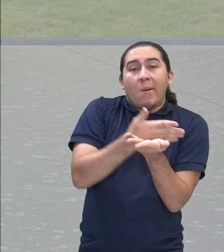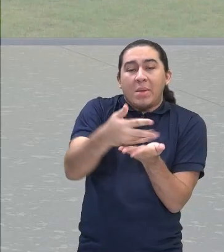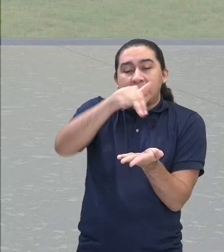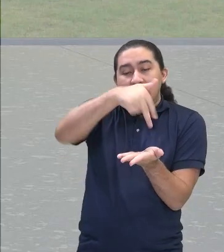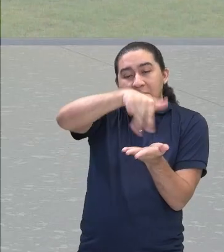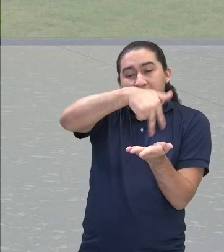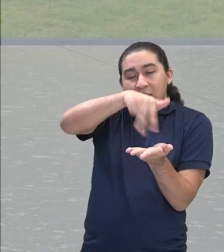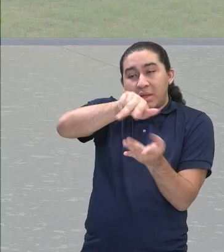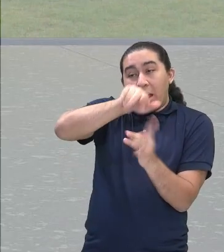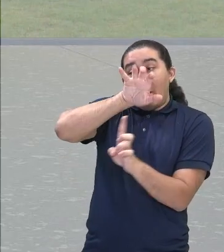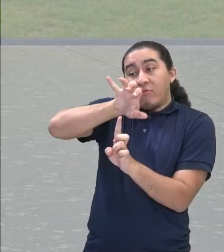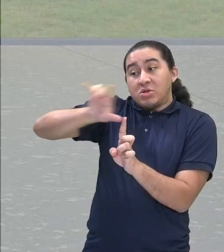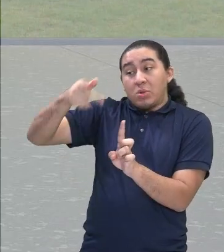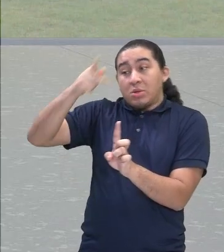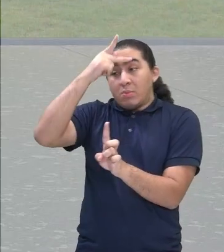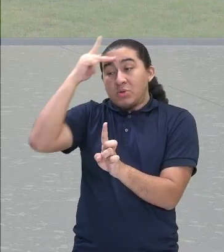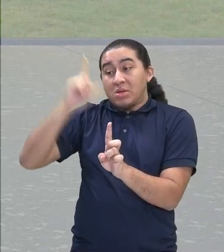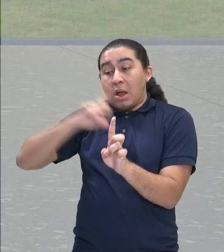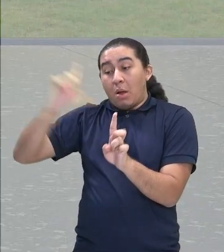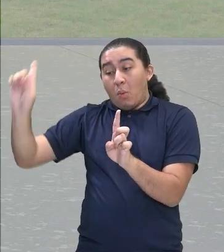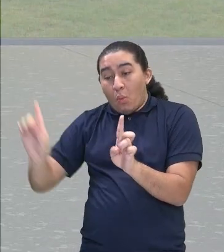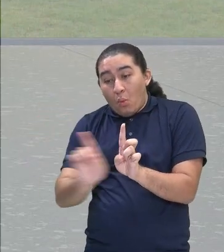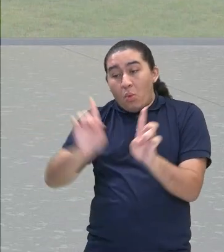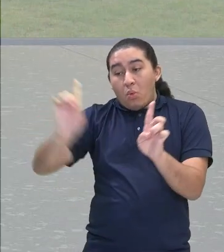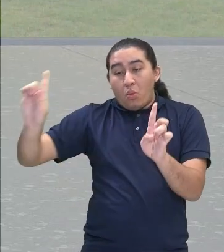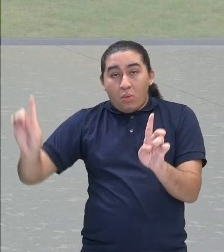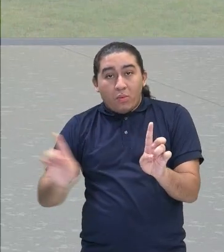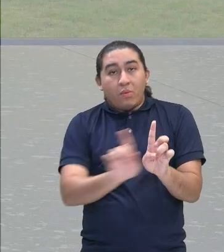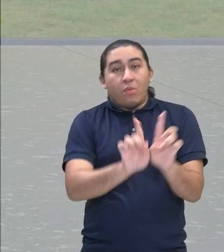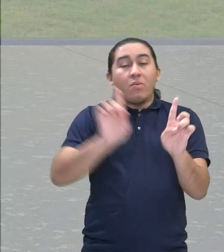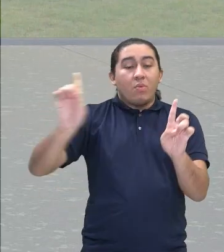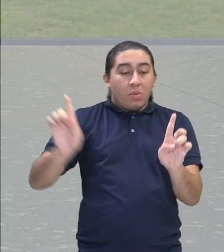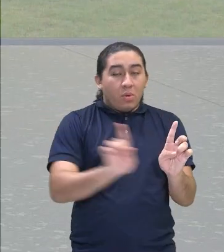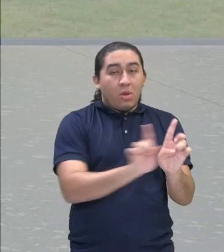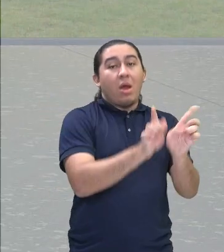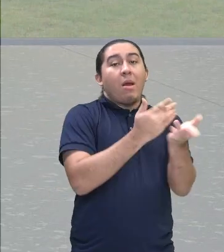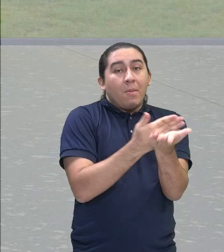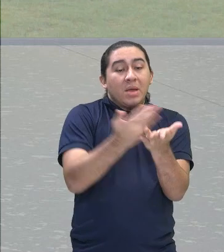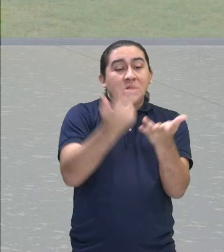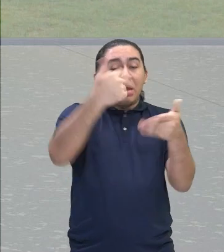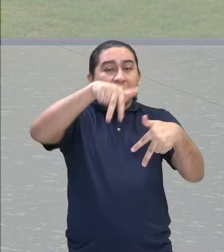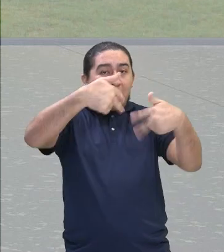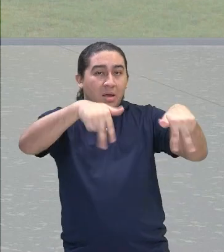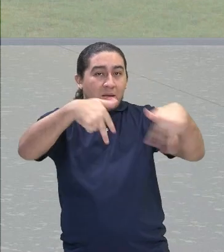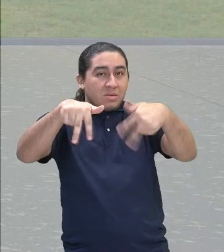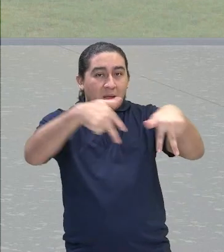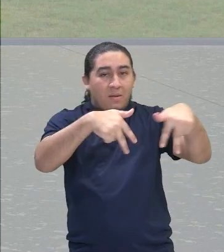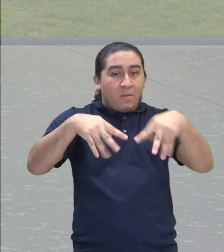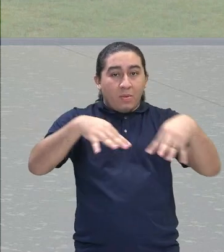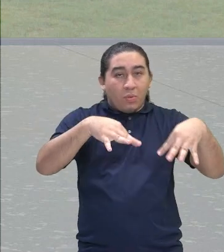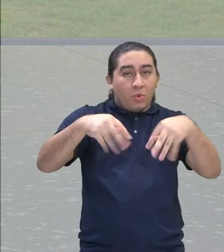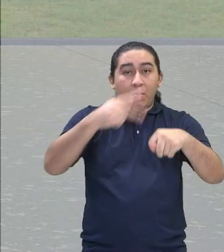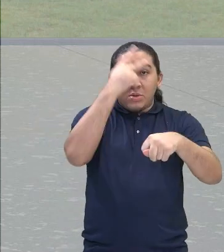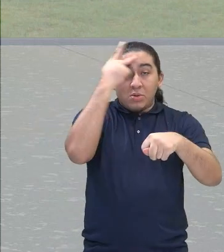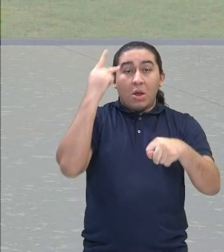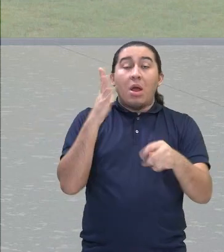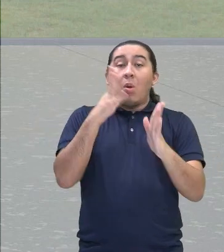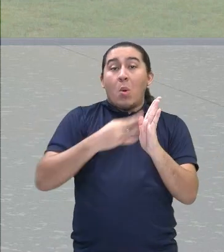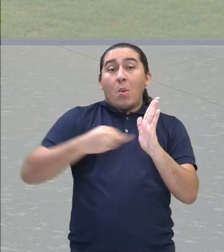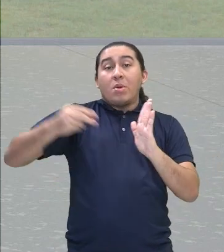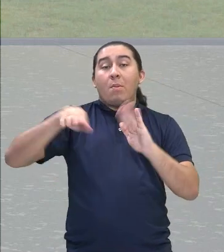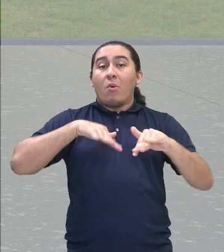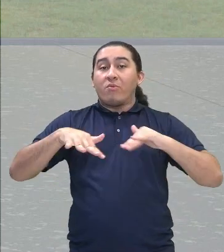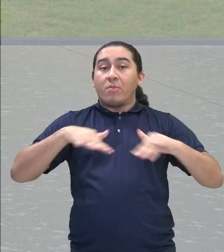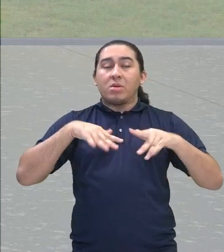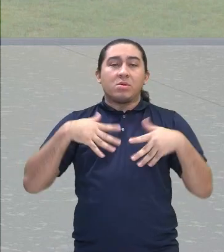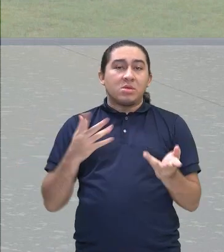depois outros vêm, está lanchando, aí vem, começa a dançar, começa a imitar os movimentos da dança. Então, o